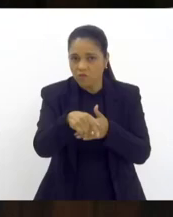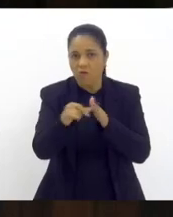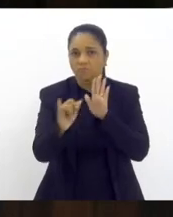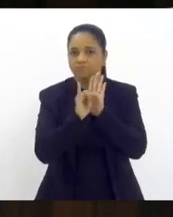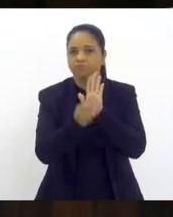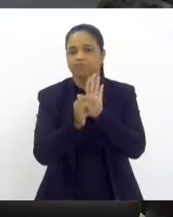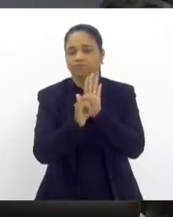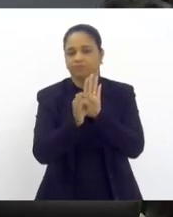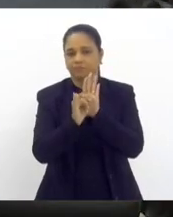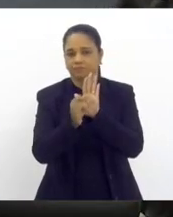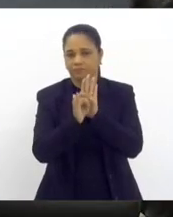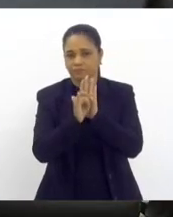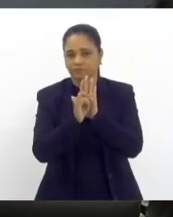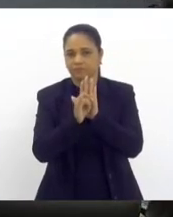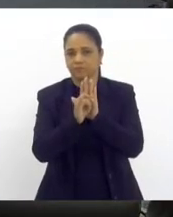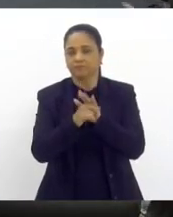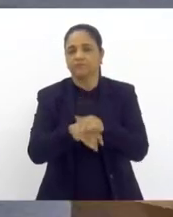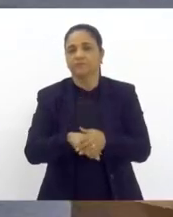publicação.